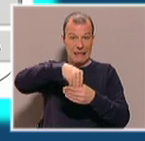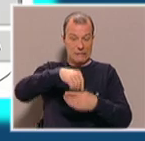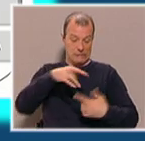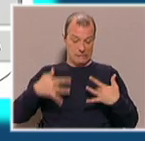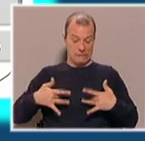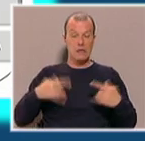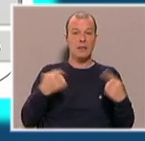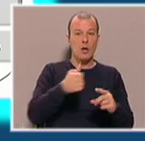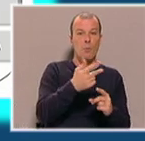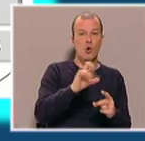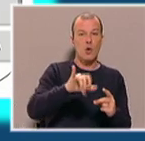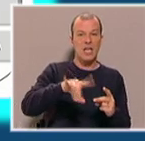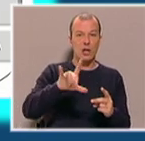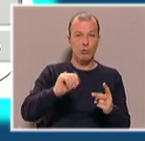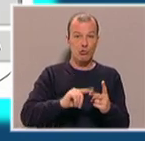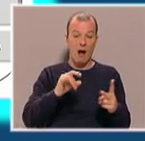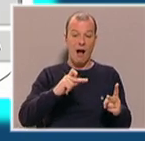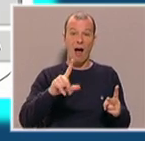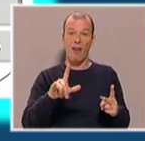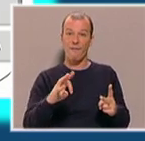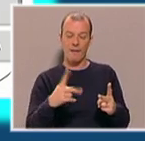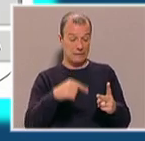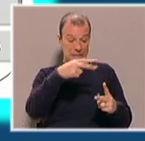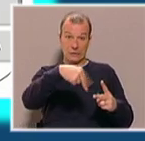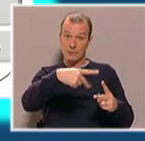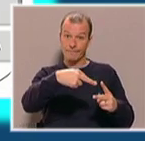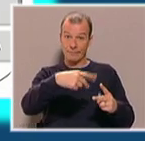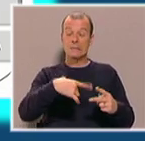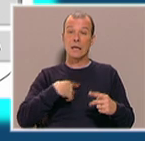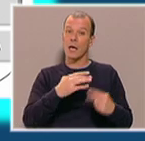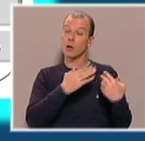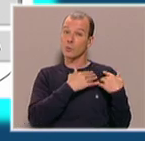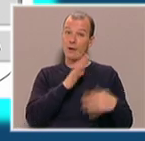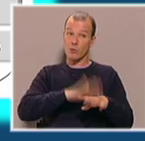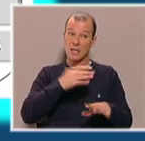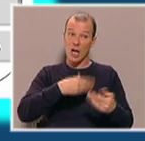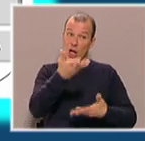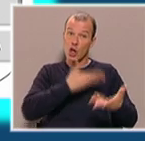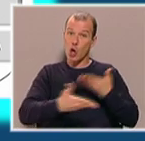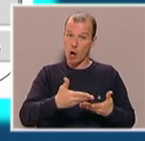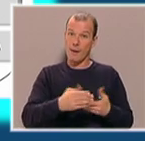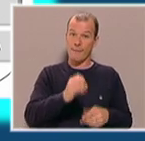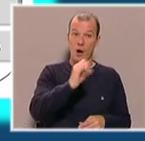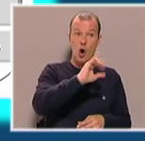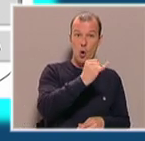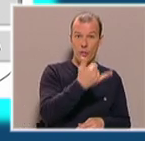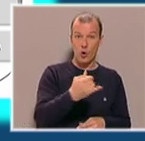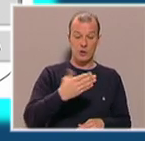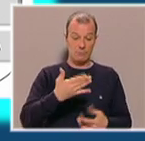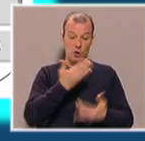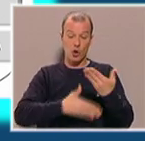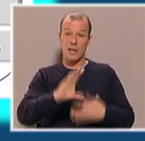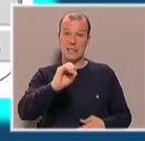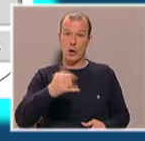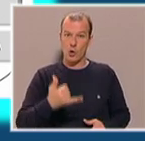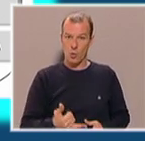os bronquíolos e os alvéolos, e são eles os responsáveis por as trocas de oxigênio por dióxido de carbono. E se essa parte, se esse tecido está afetado,